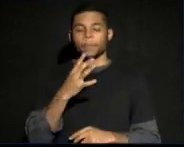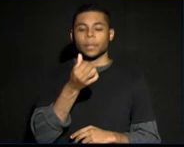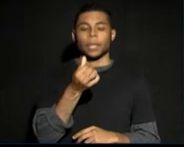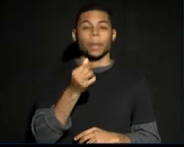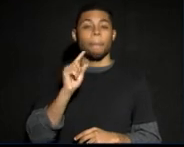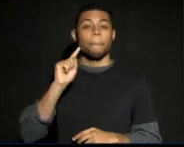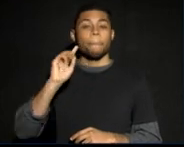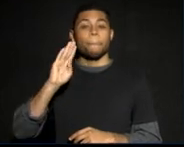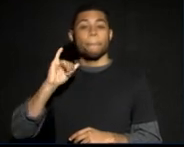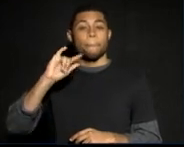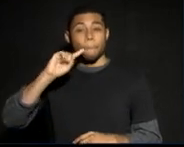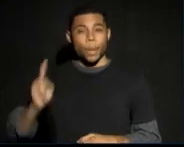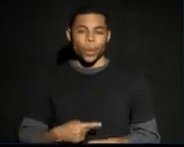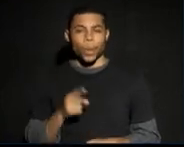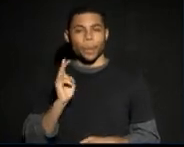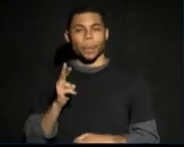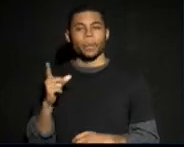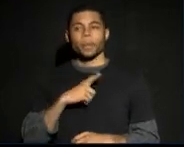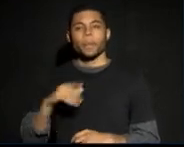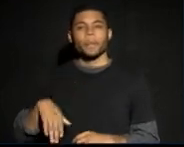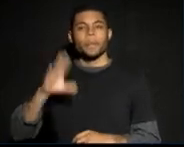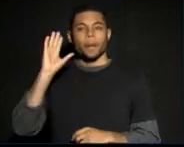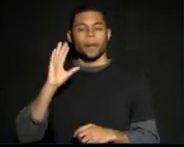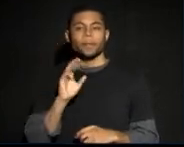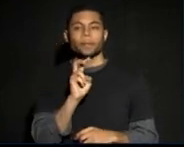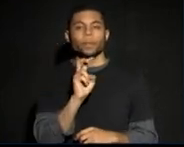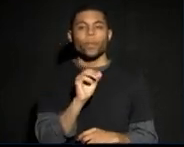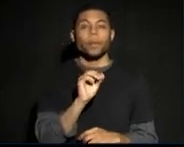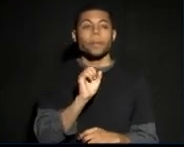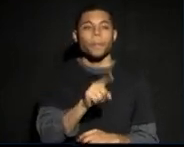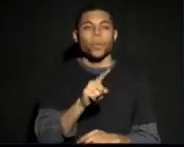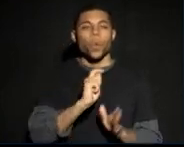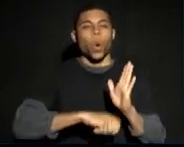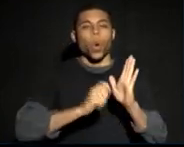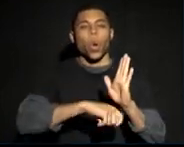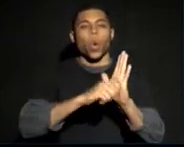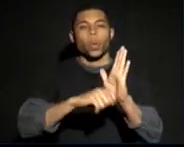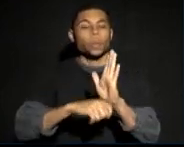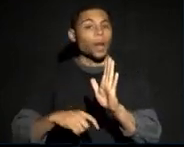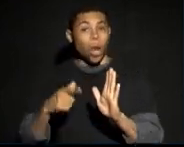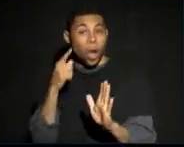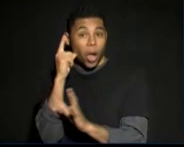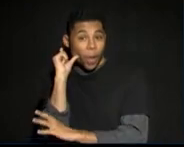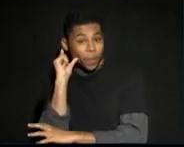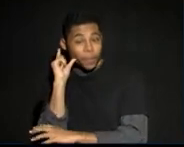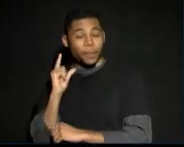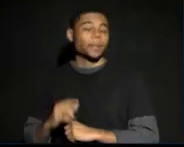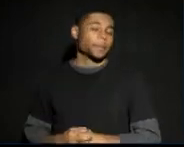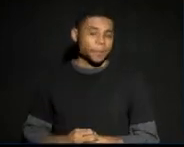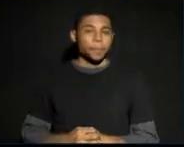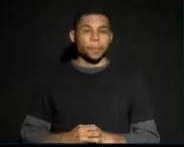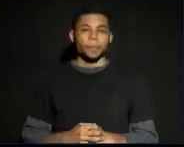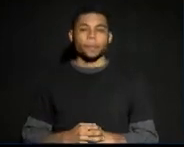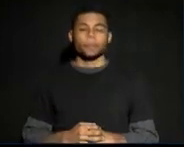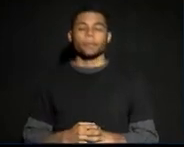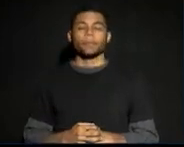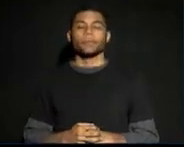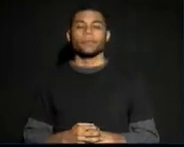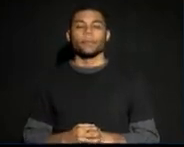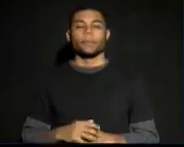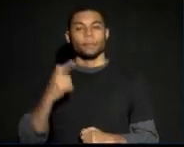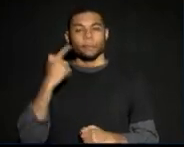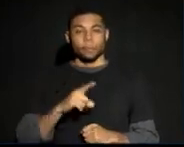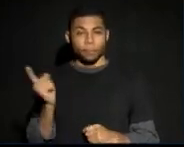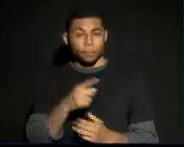bateu 6B de pronamp operada e mais de 50 mil contratos ontem e a inclusão dos